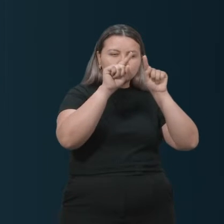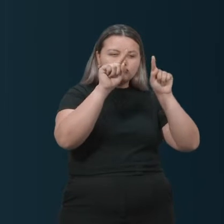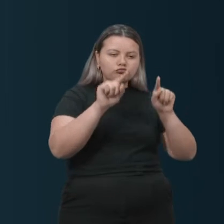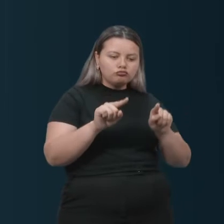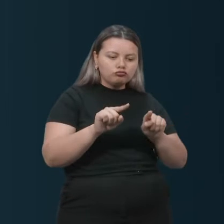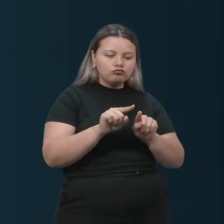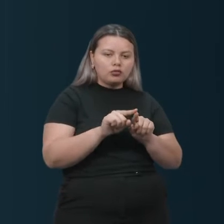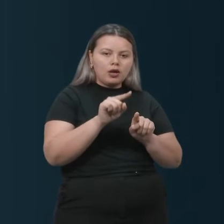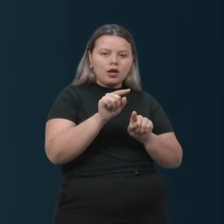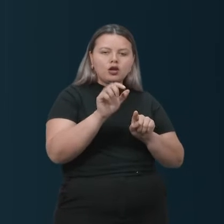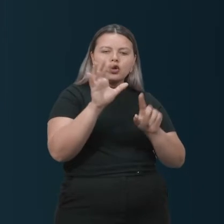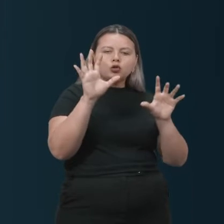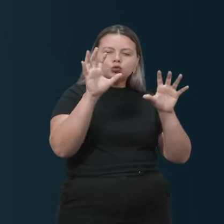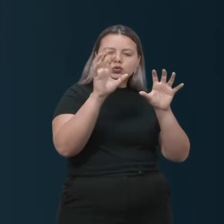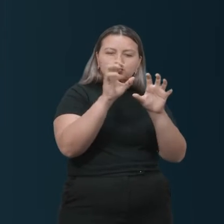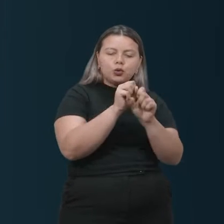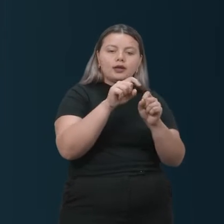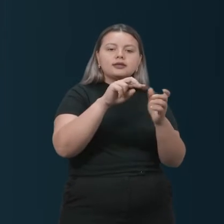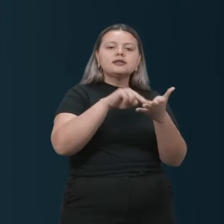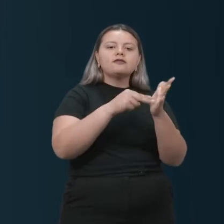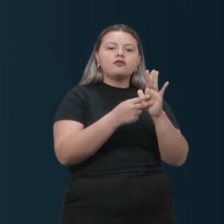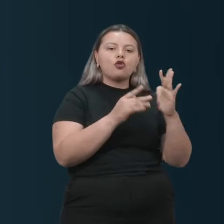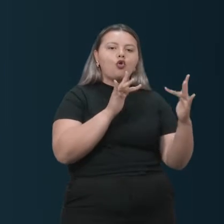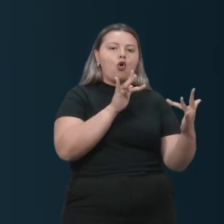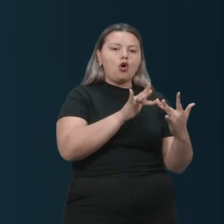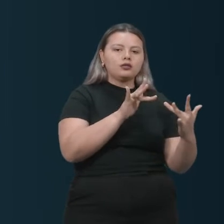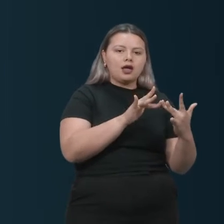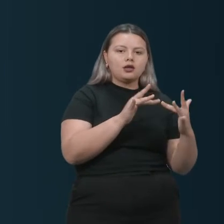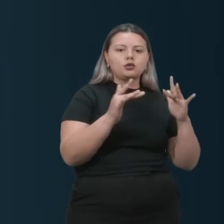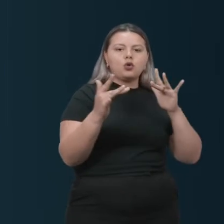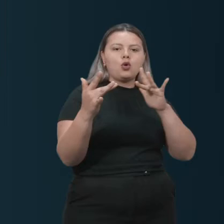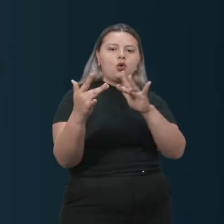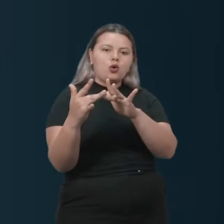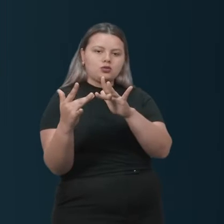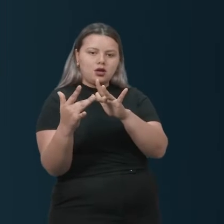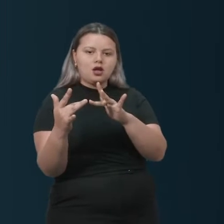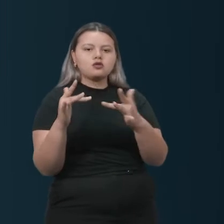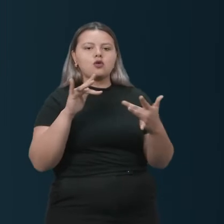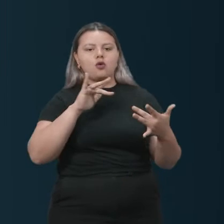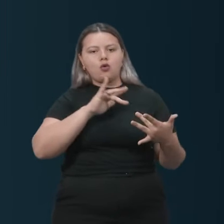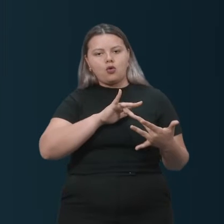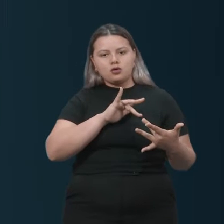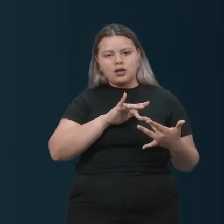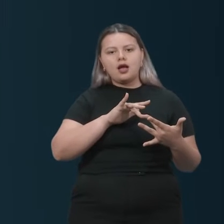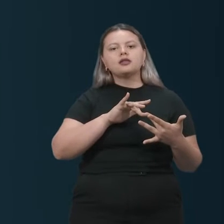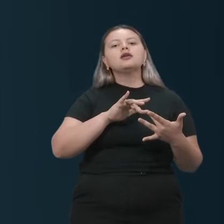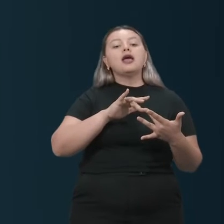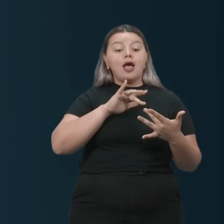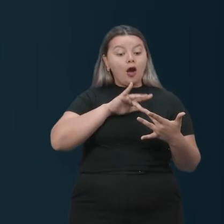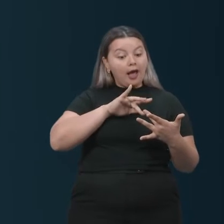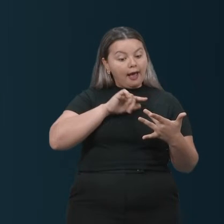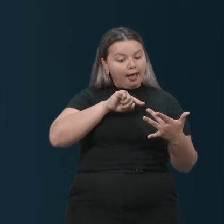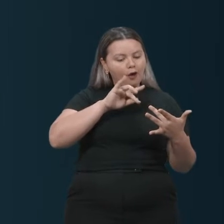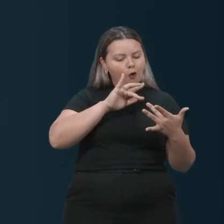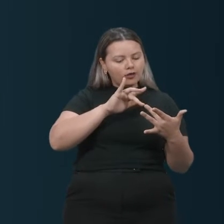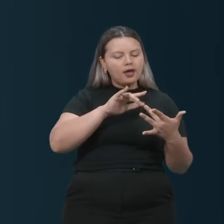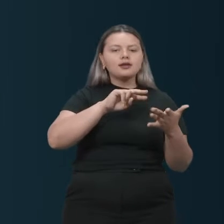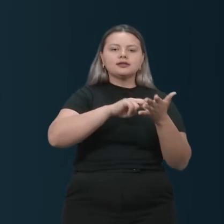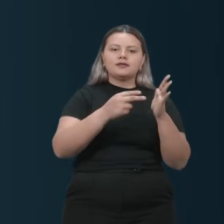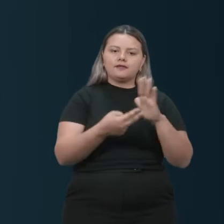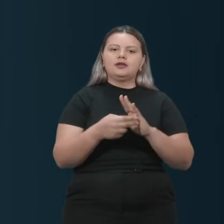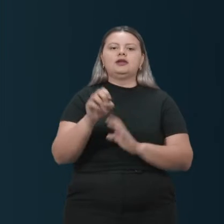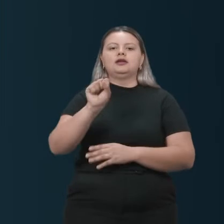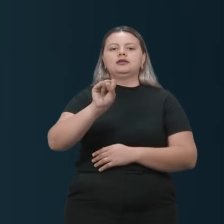que é justamente uma região de contato de dois neurônios, estabelecendo uma sinapse. É por meio